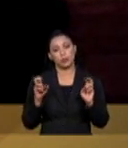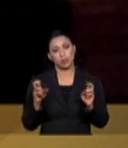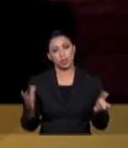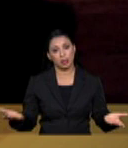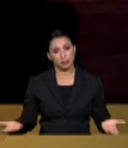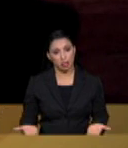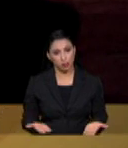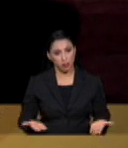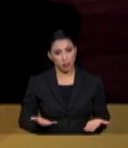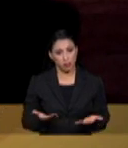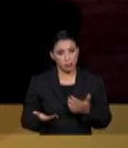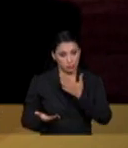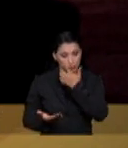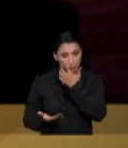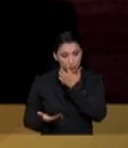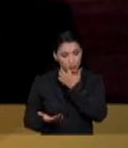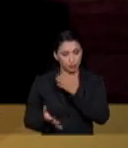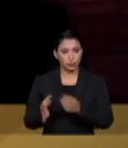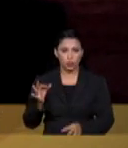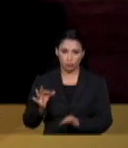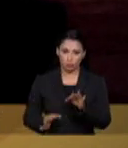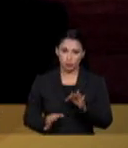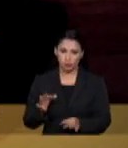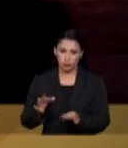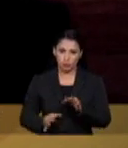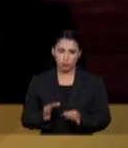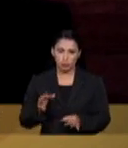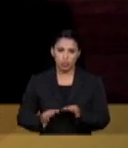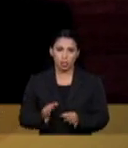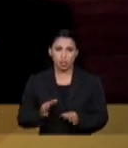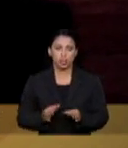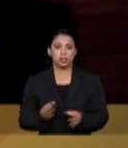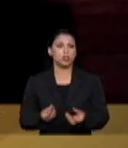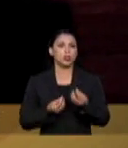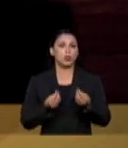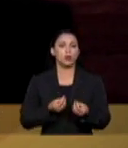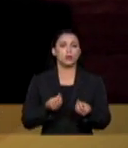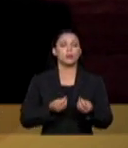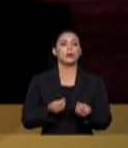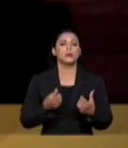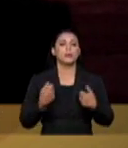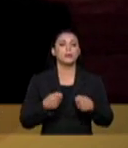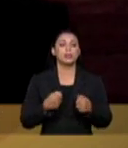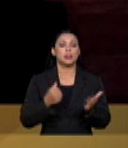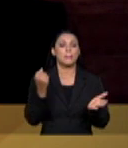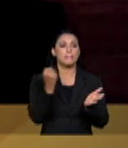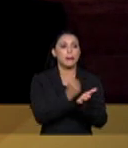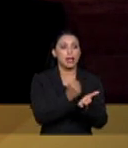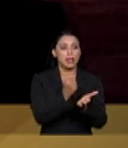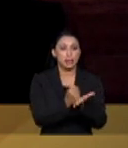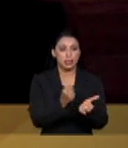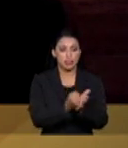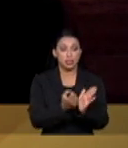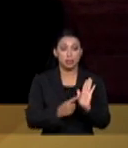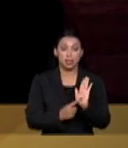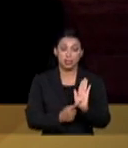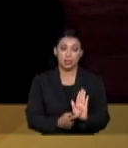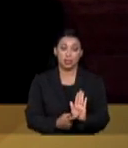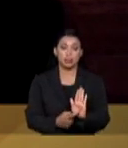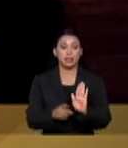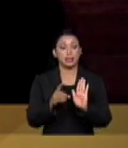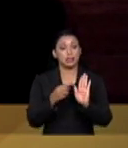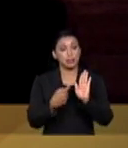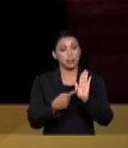a natureza jurídica do procedimento demarcatório assim é meramente declaratório